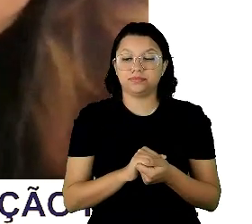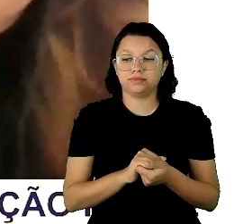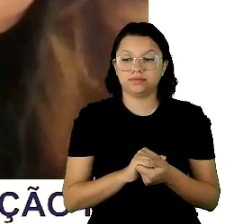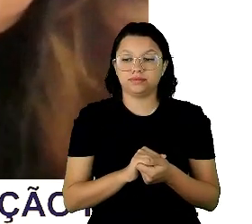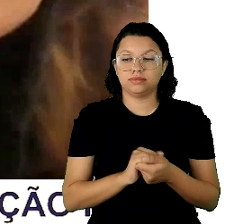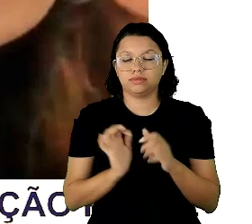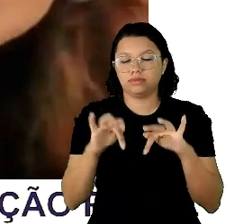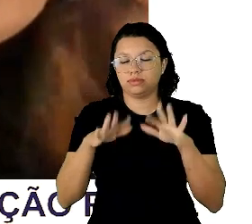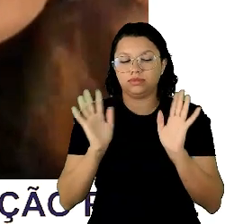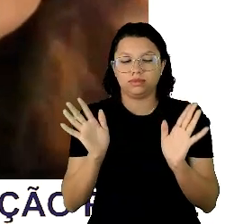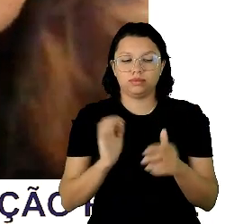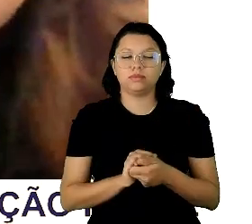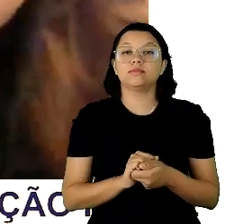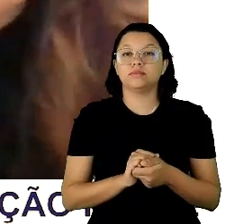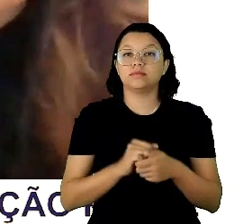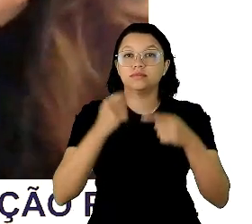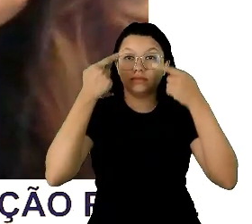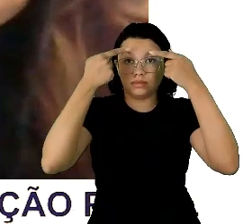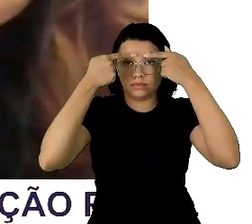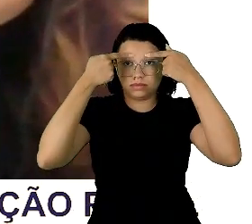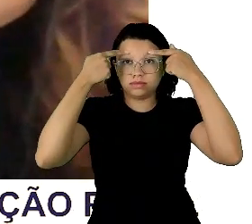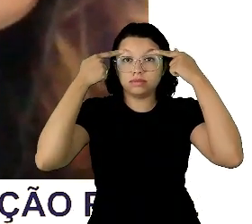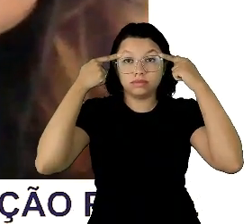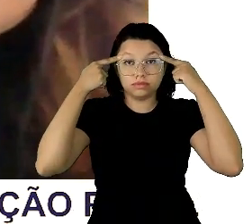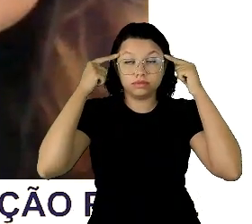enfim, sobrancelha bem marcada.